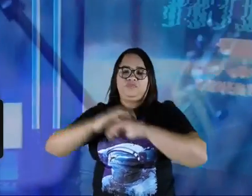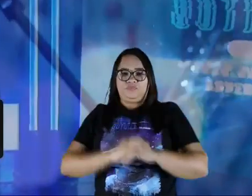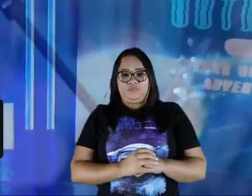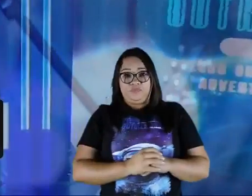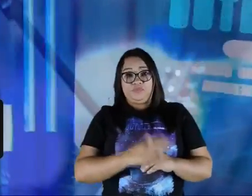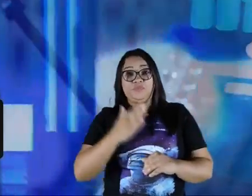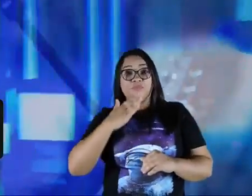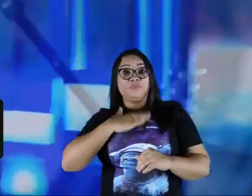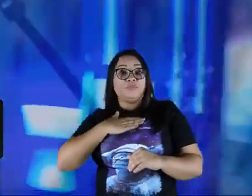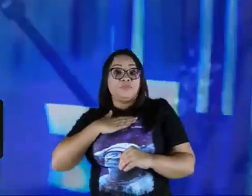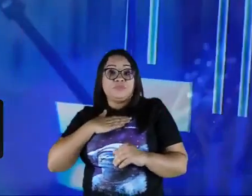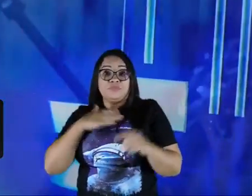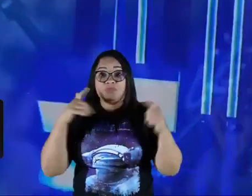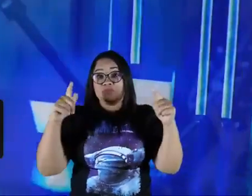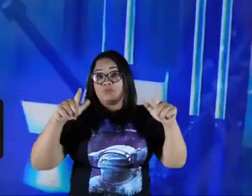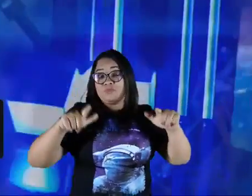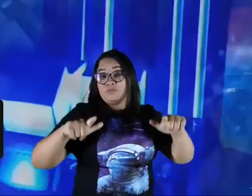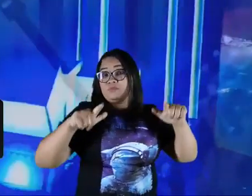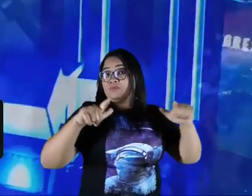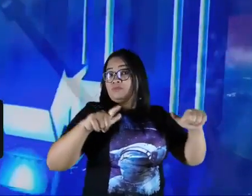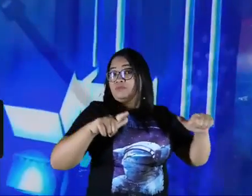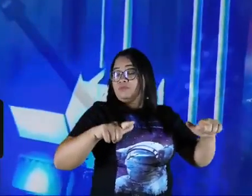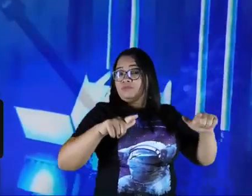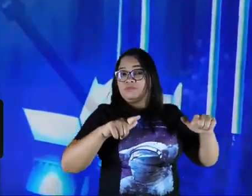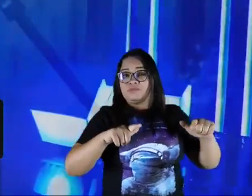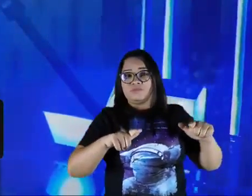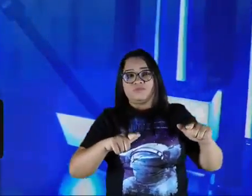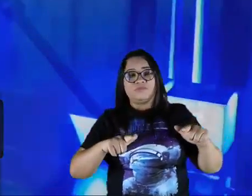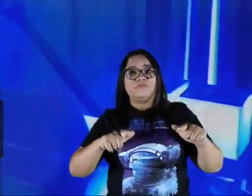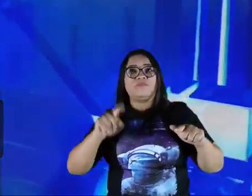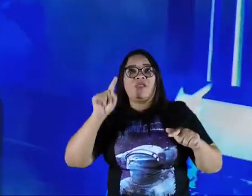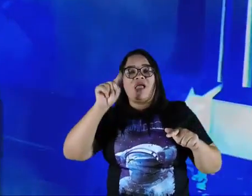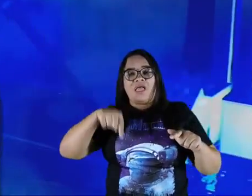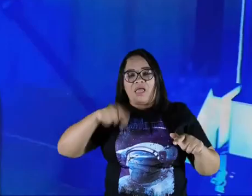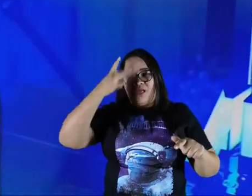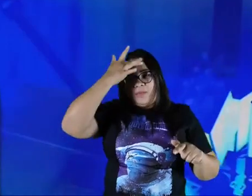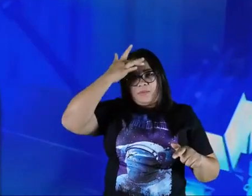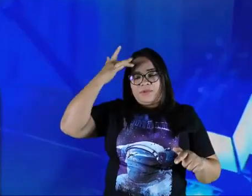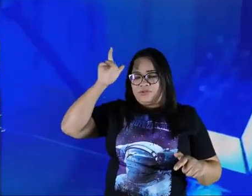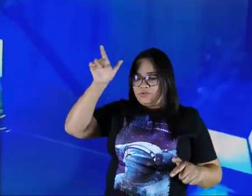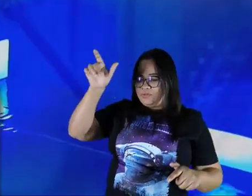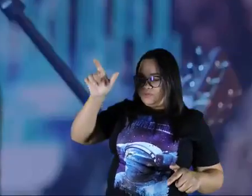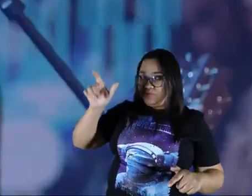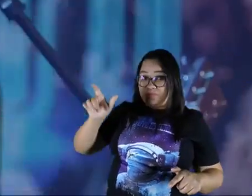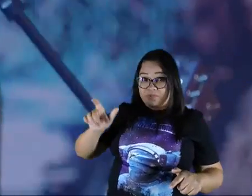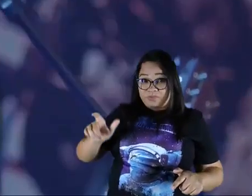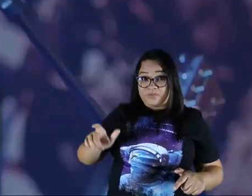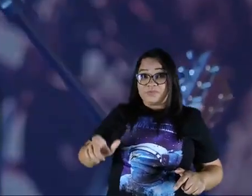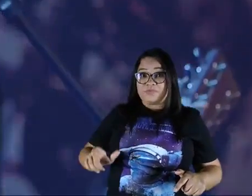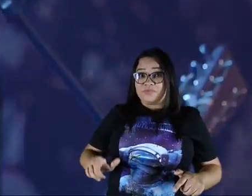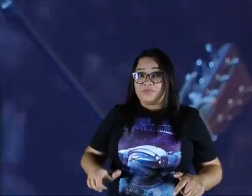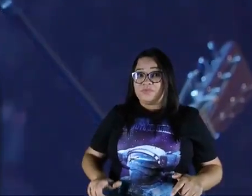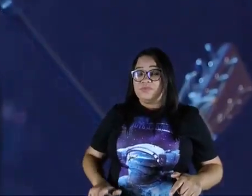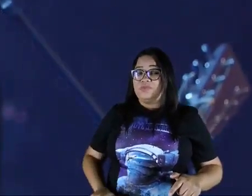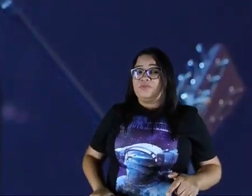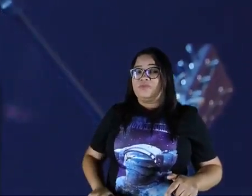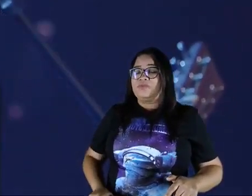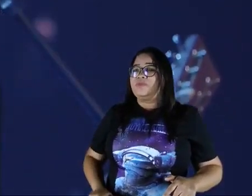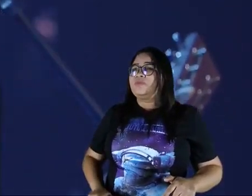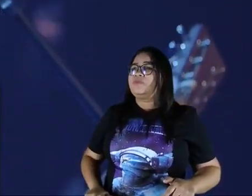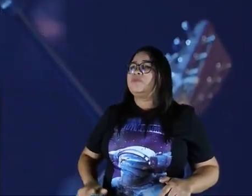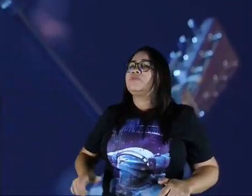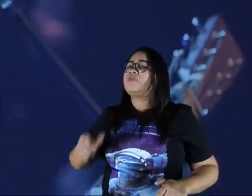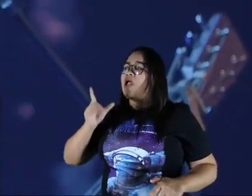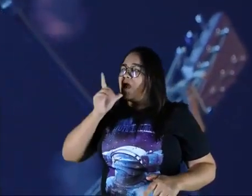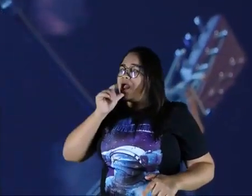O meu lugar é alguém. E a minha